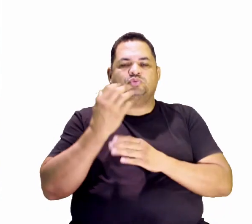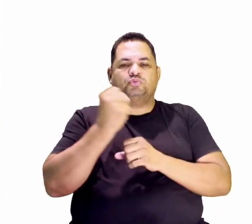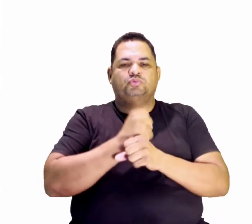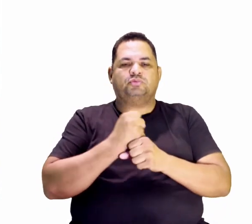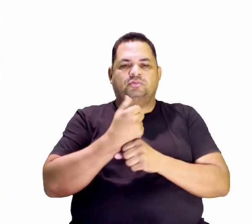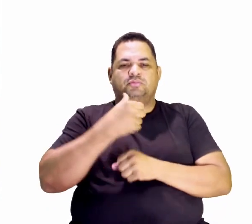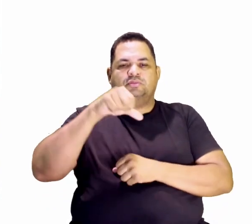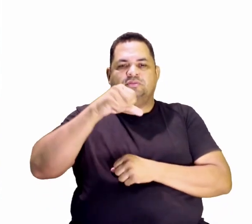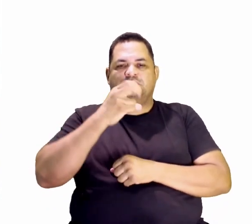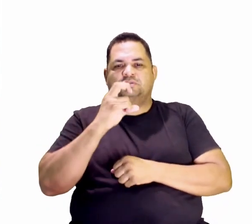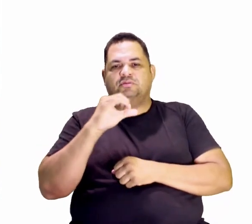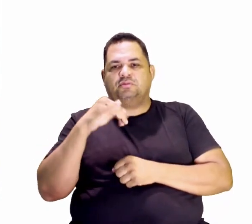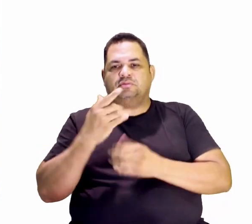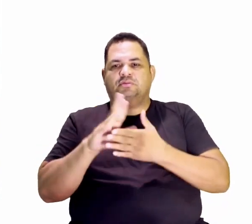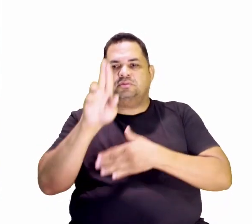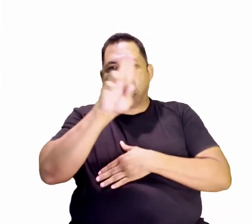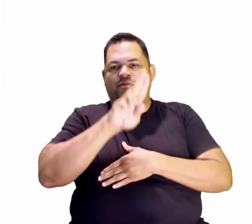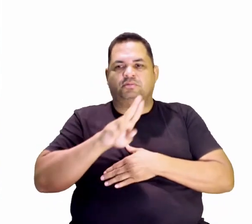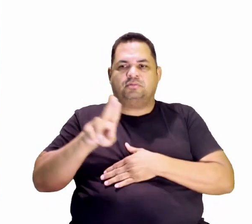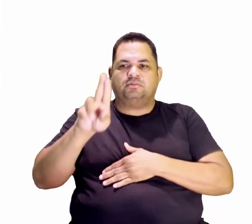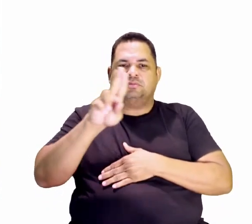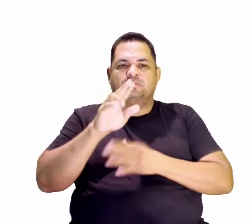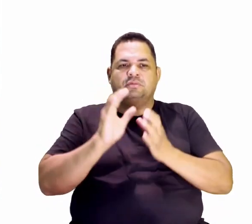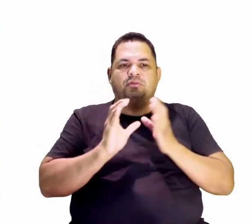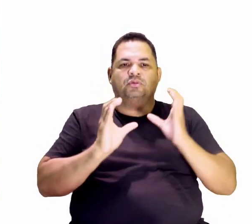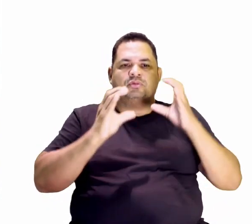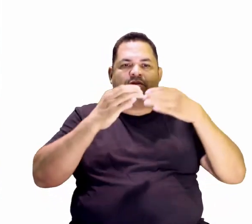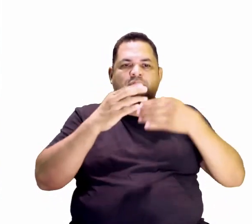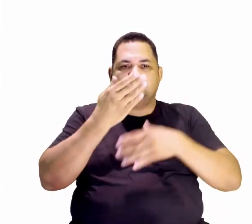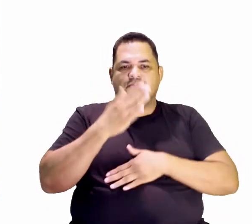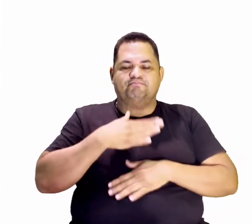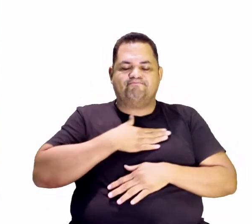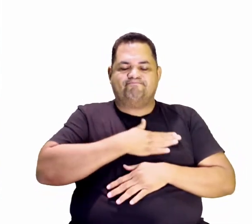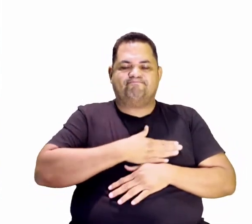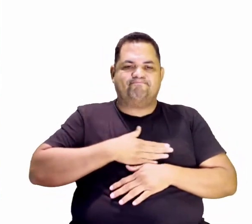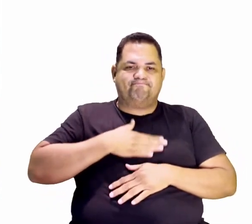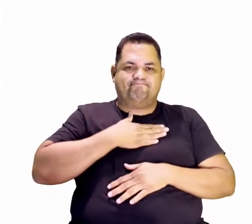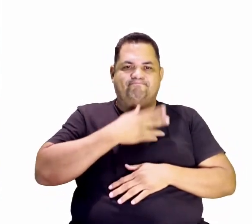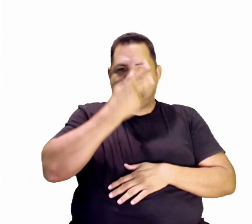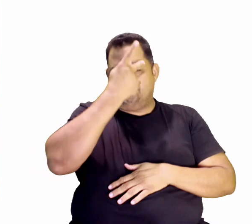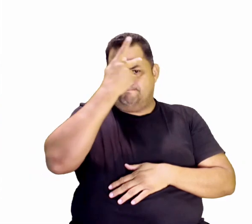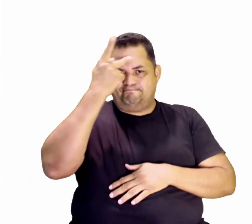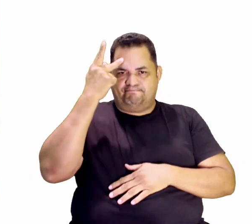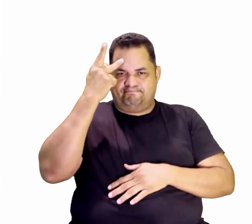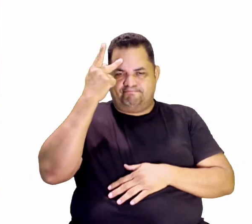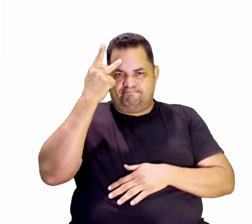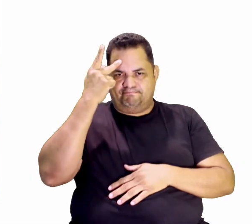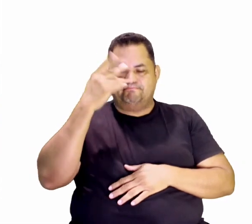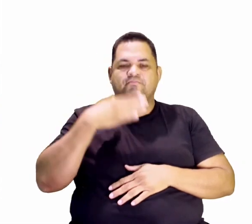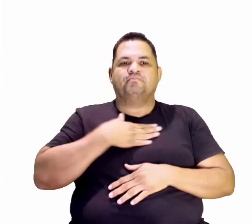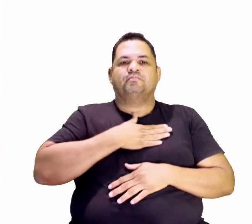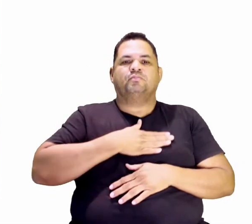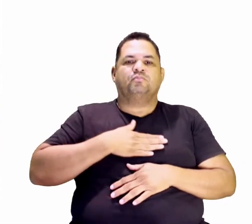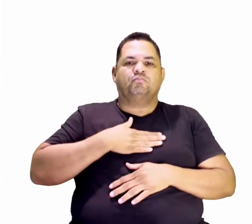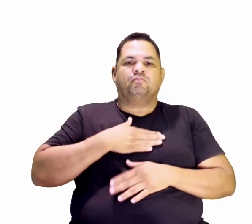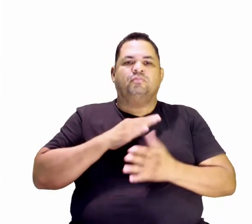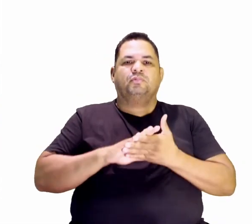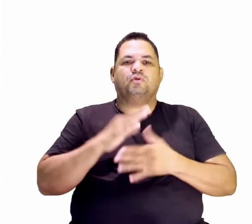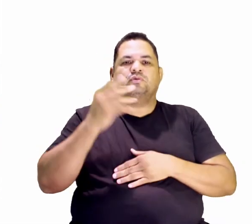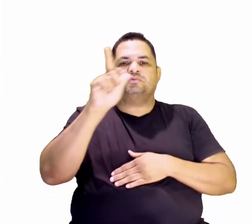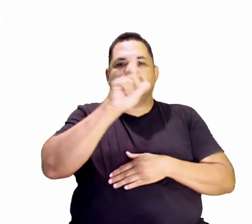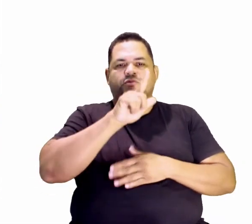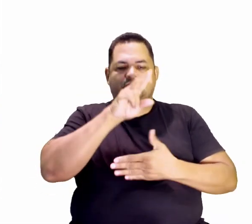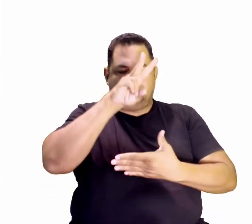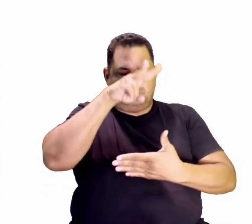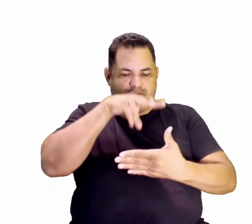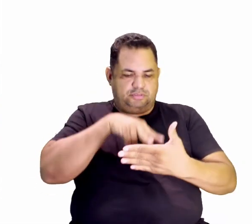1951, e ela é utilizada para configurar um grupo de pessoas que gostam de quê? De leitura. Se você é um amante da leitura, se você